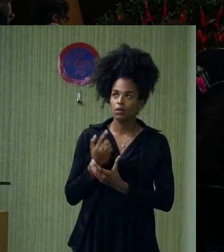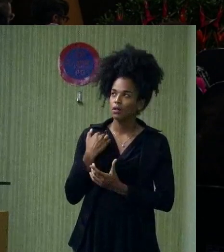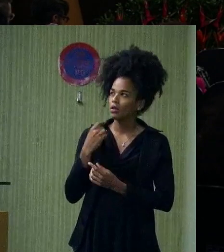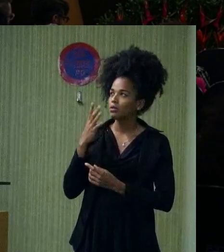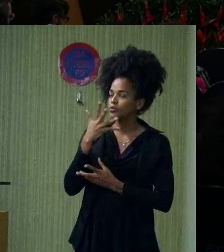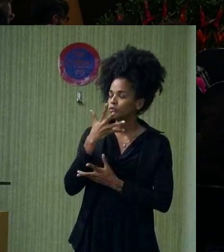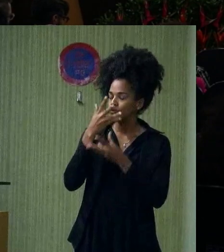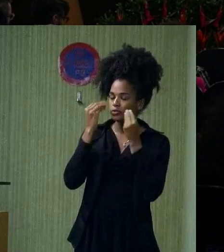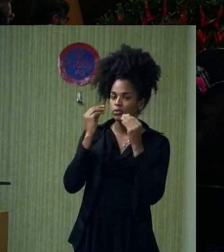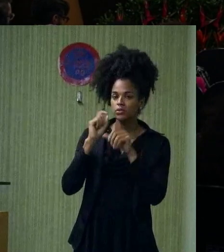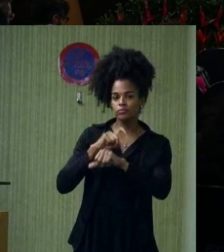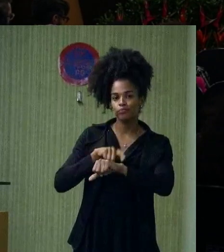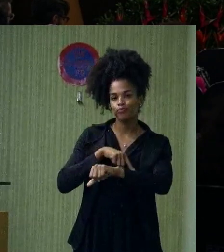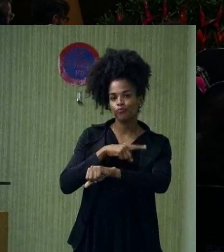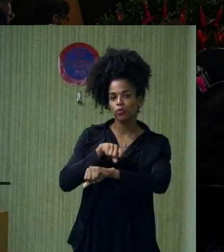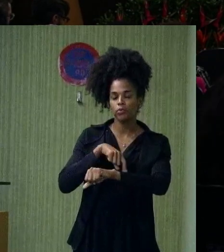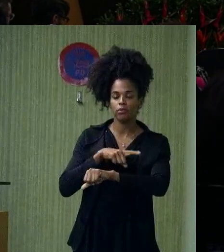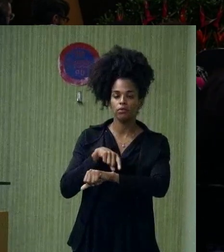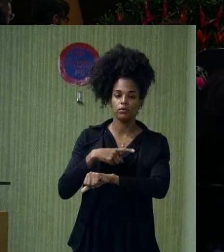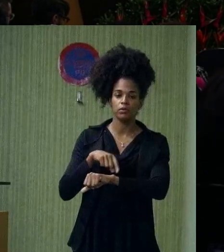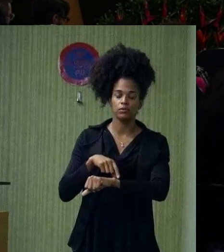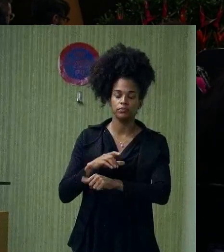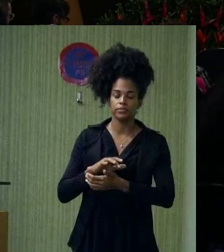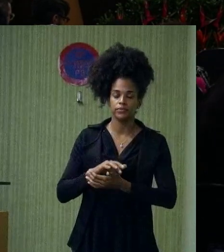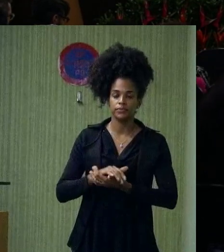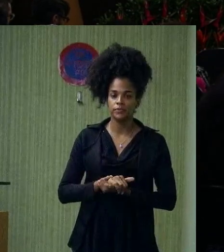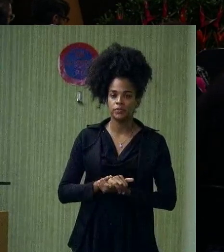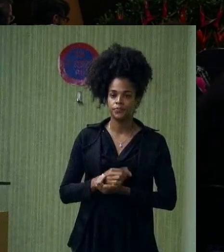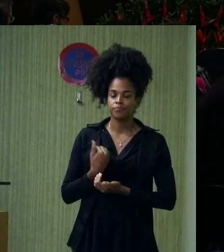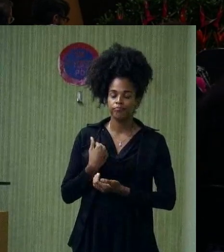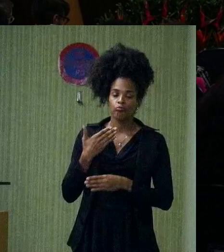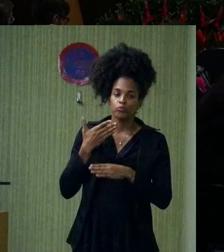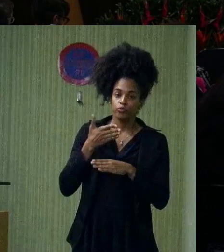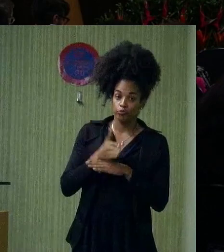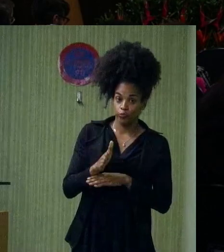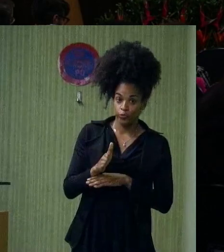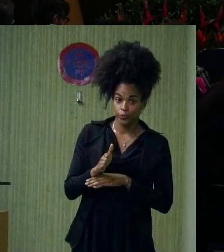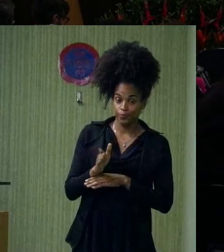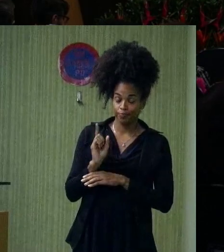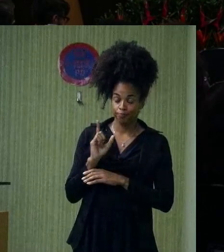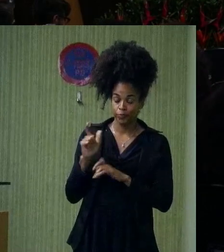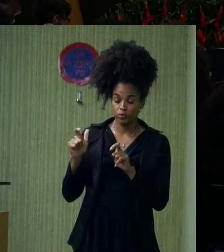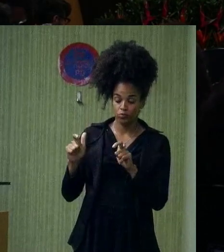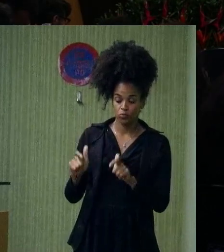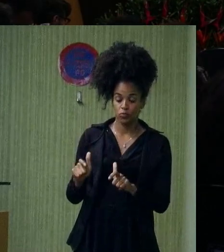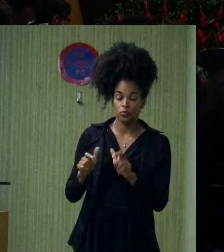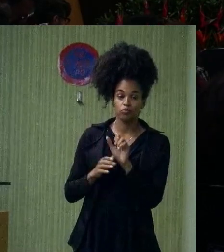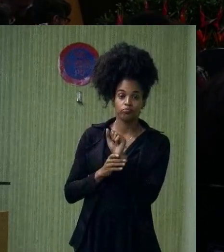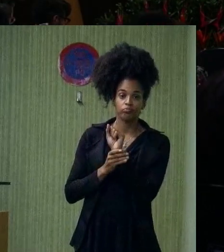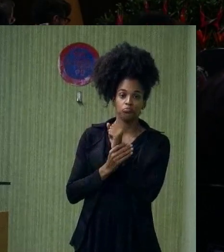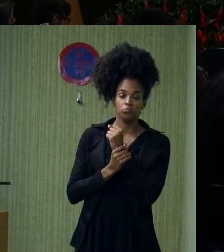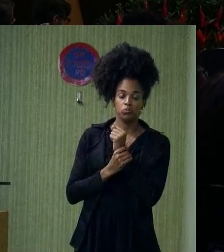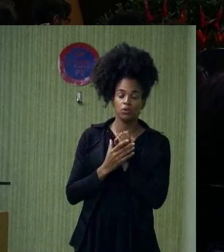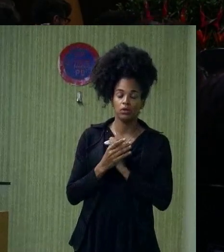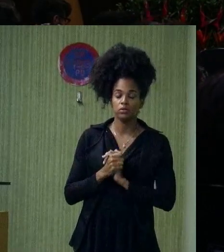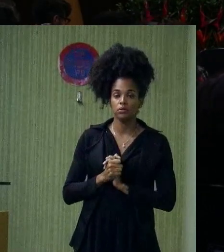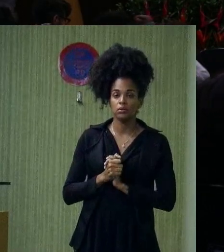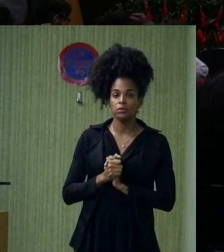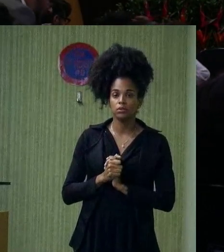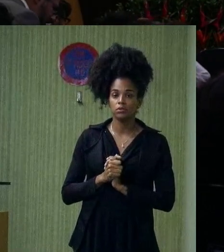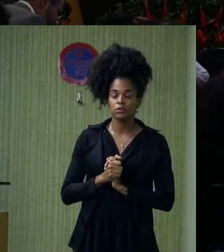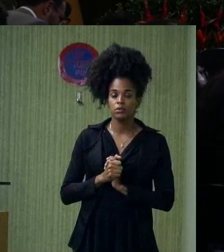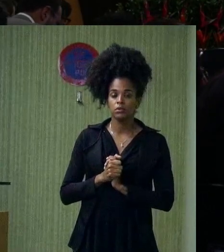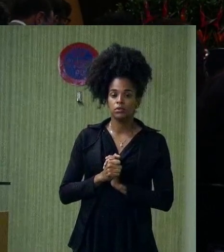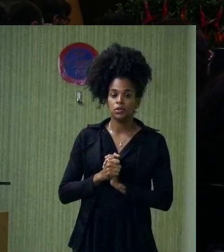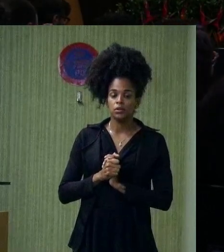lá aí eu estive lá num desse grande abrigo que é a ubra ali né em Canoas ali em cima nós fizemos